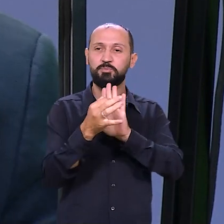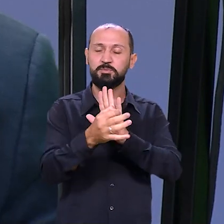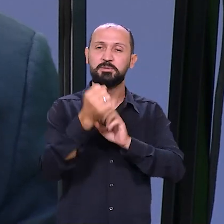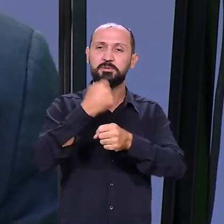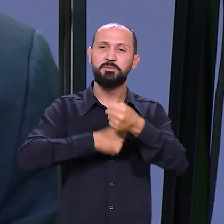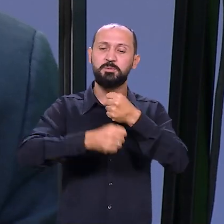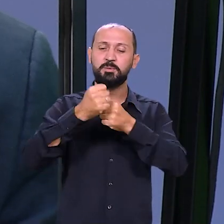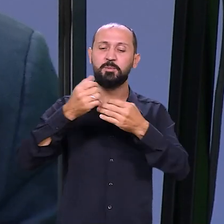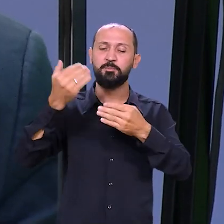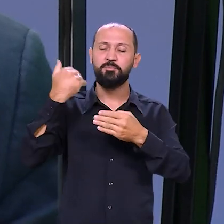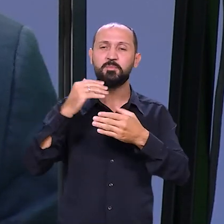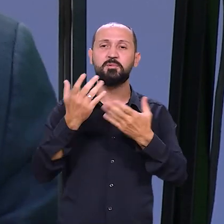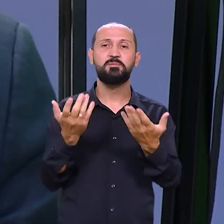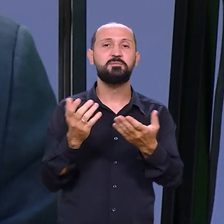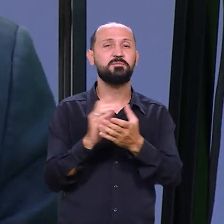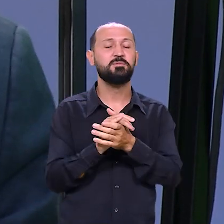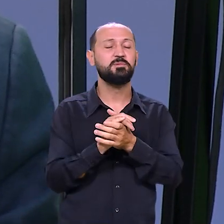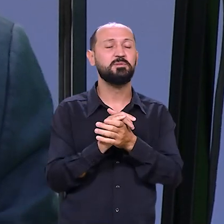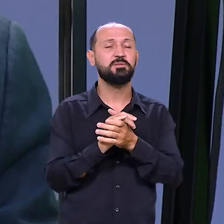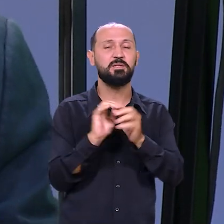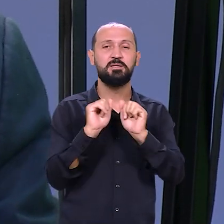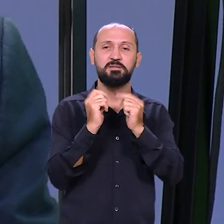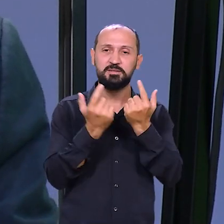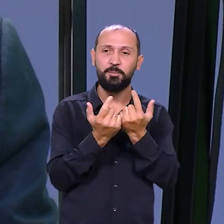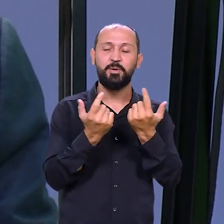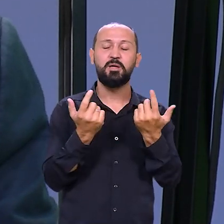proposta ano passado, ano retrasado, não sei, na Assembleia.